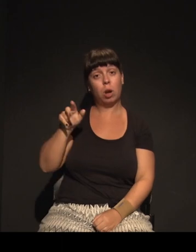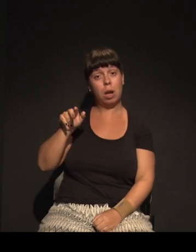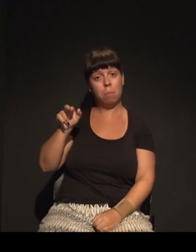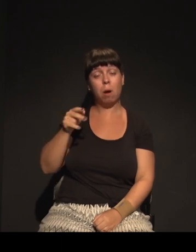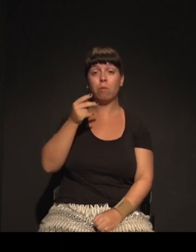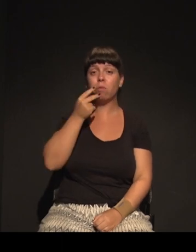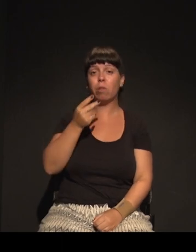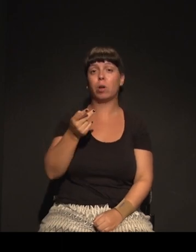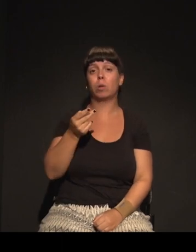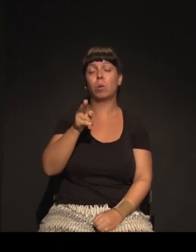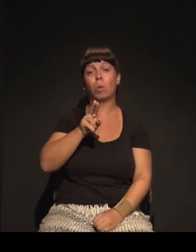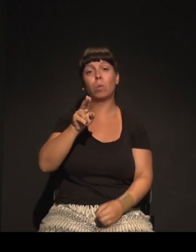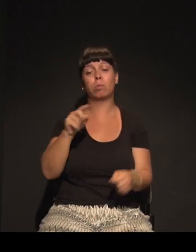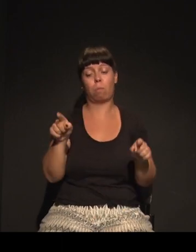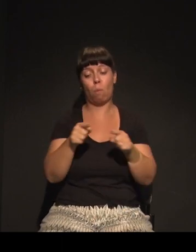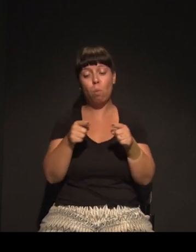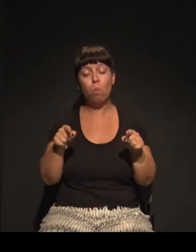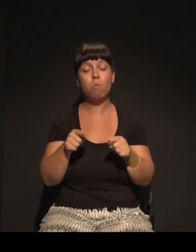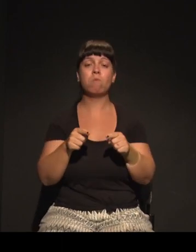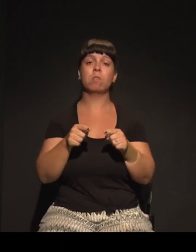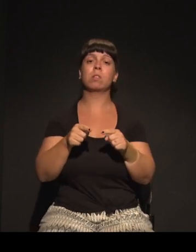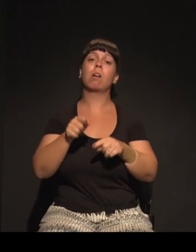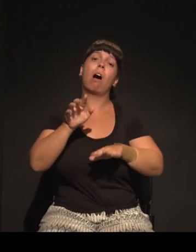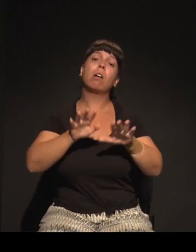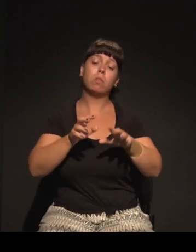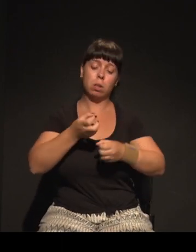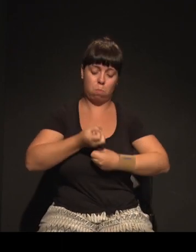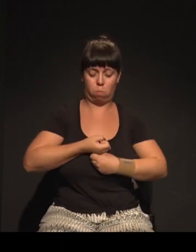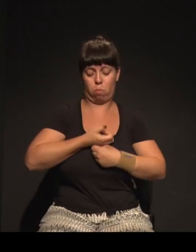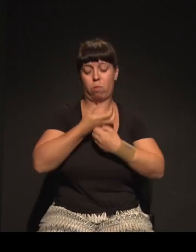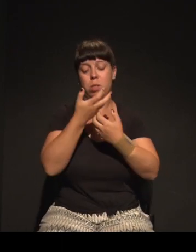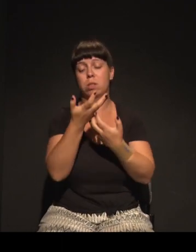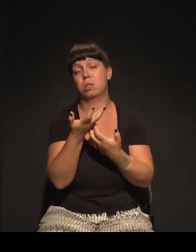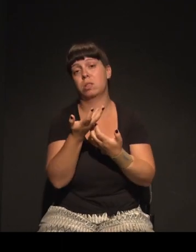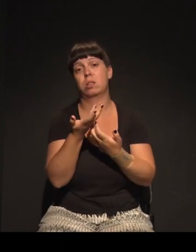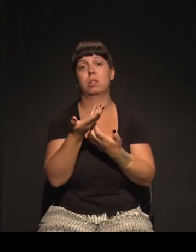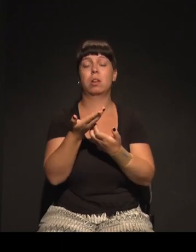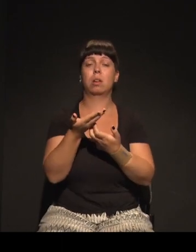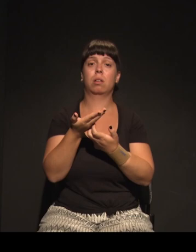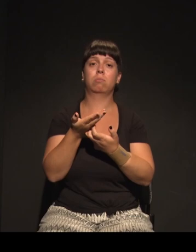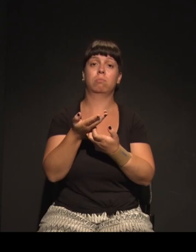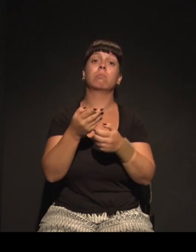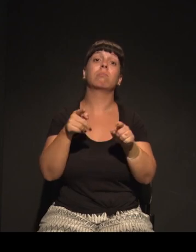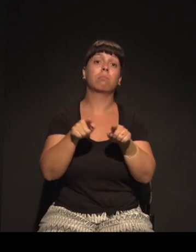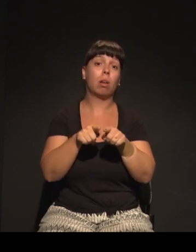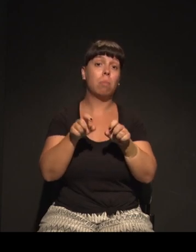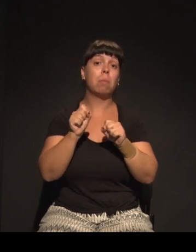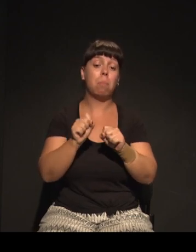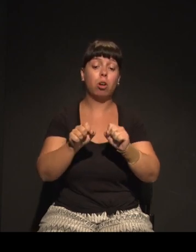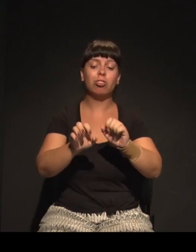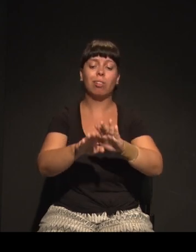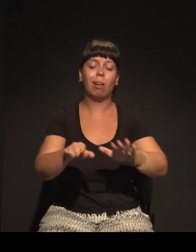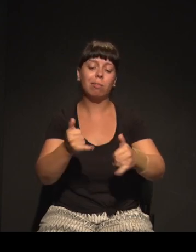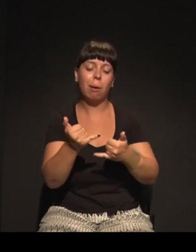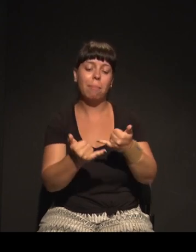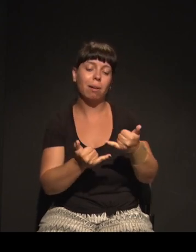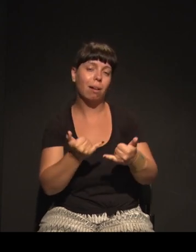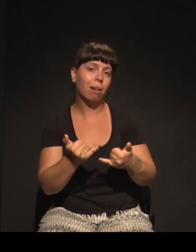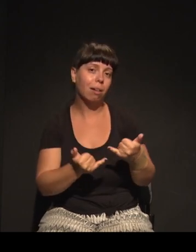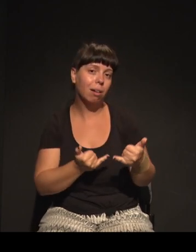música às vezes através de uma poesia através de uma brincadeira com as crianças